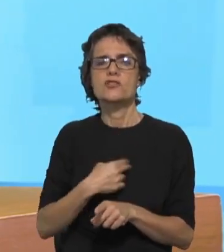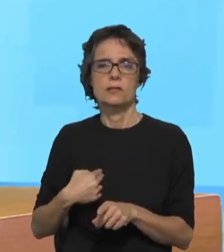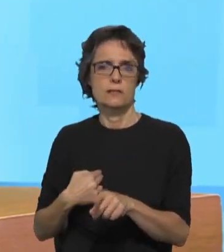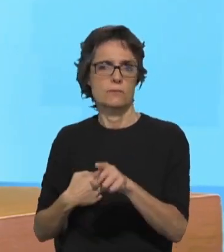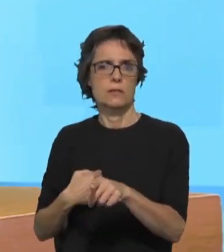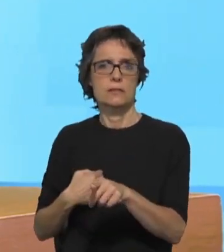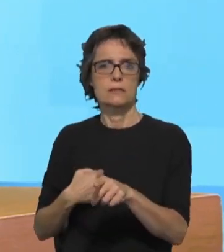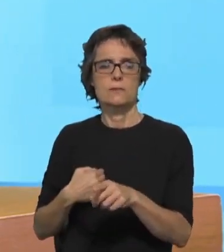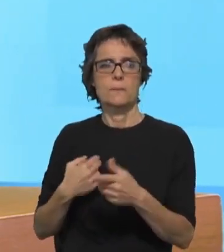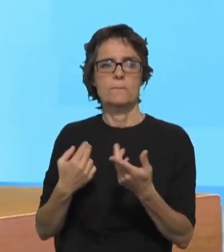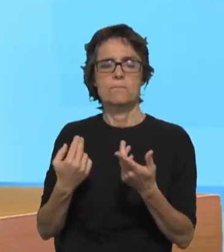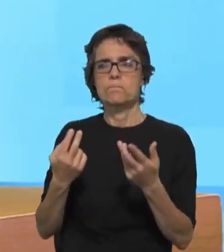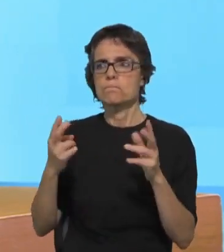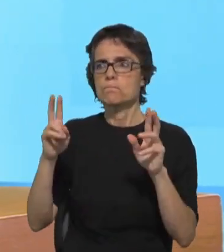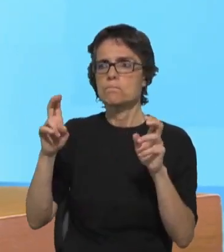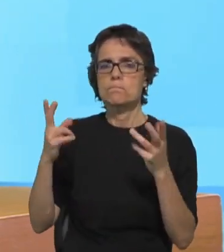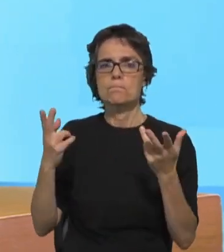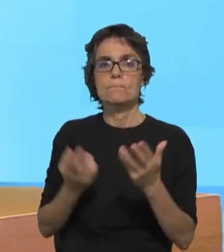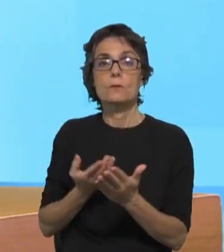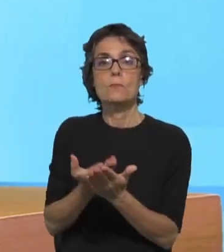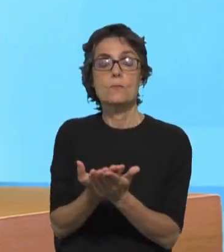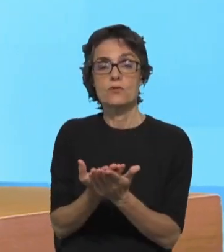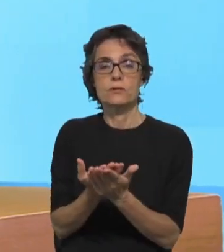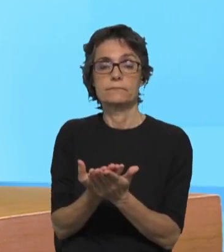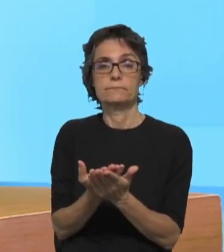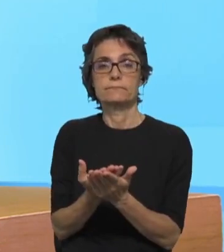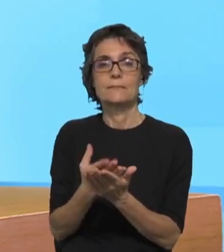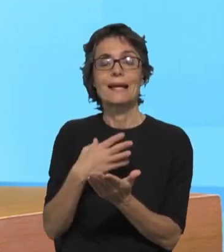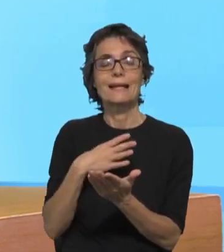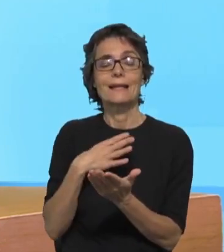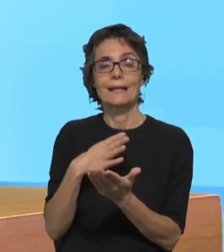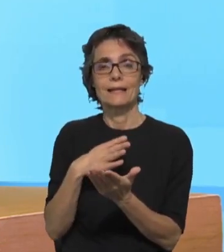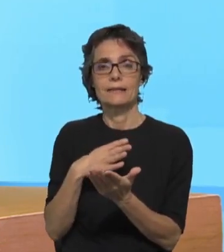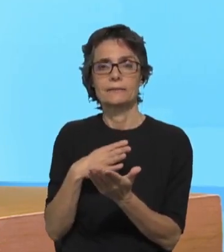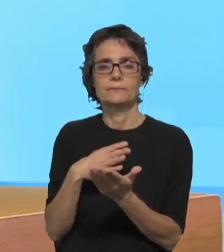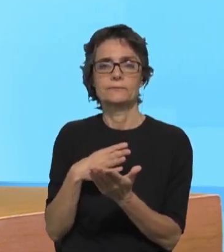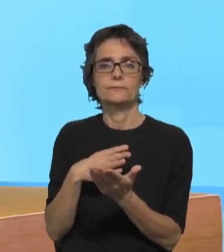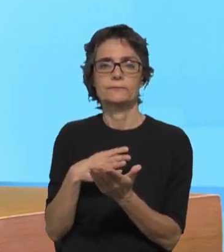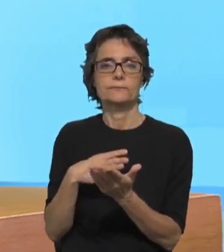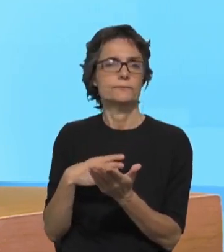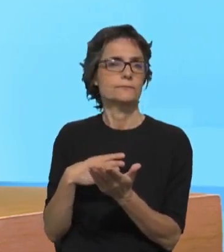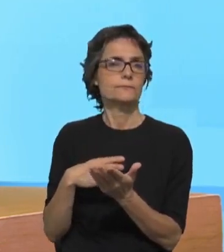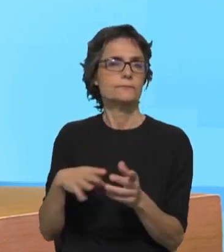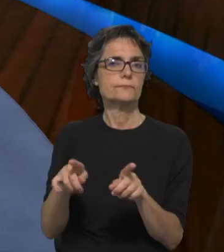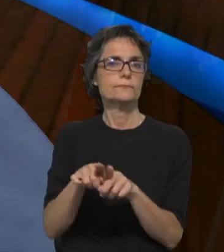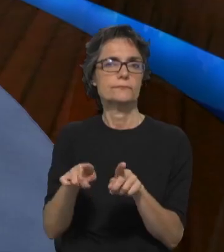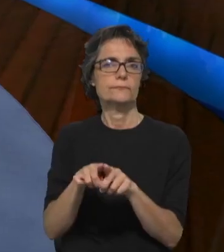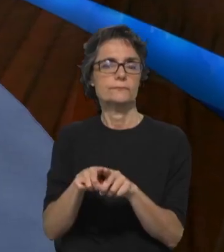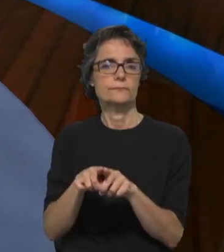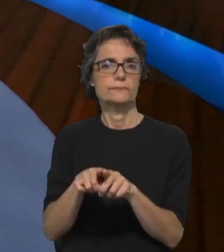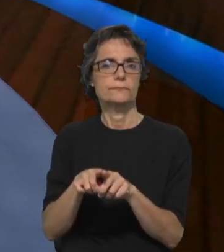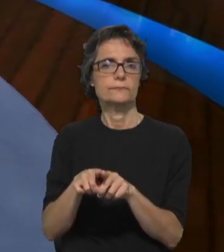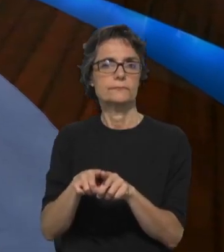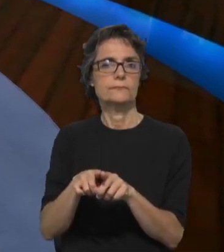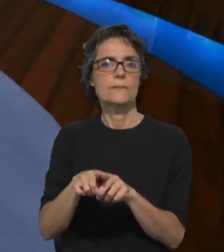mundo, como propostas que visavam como que retirar do mundo aqueles que aderiam à